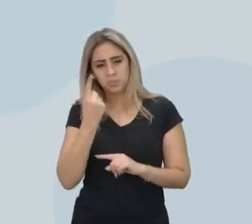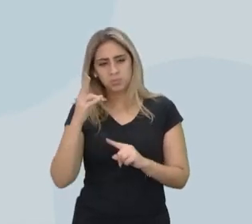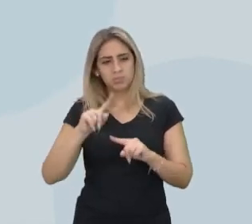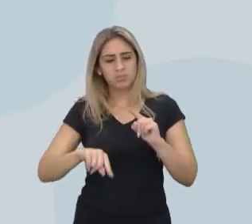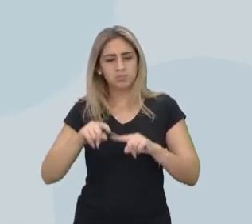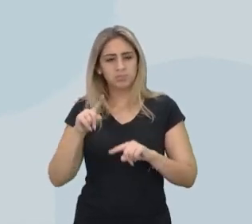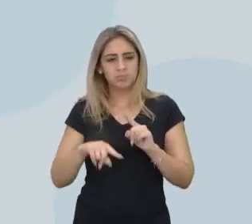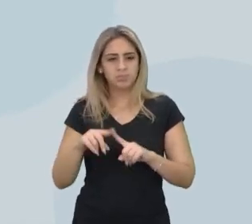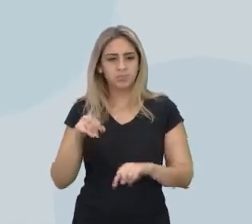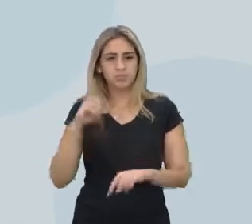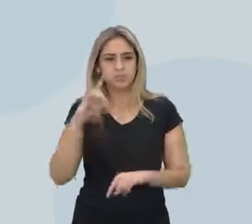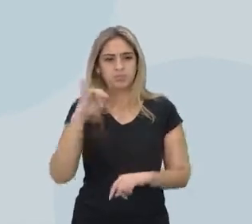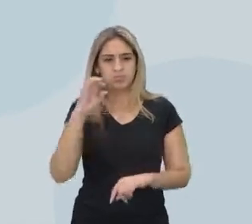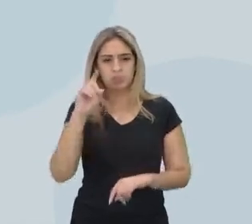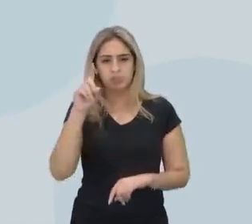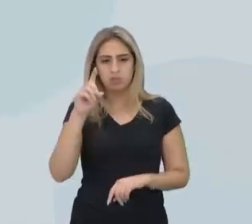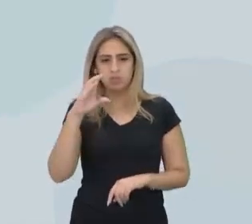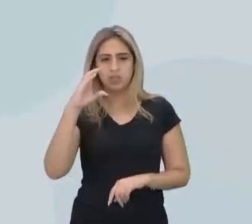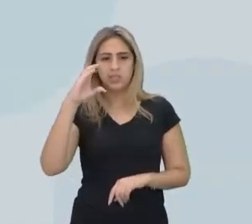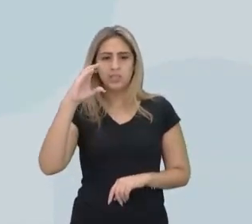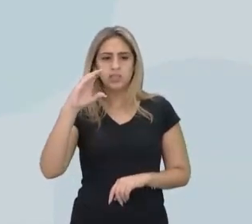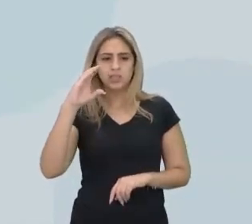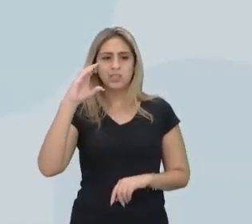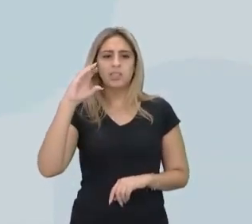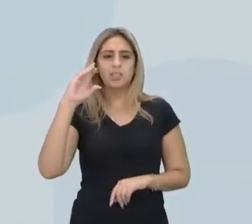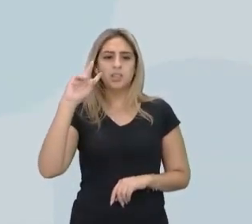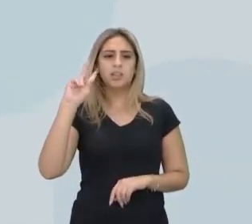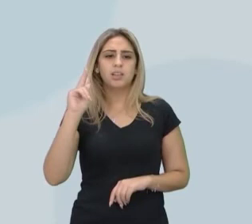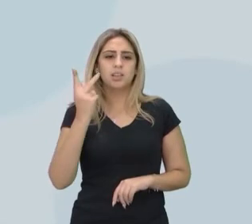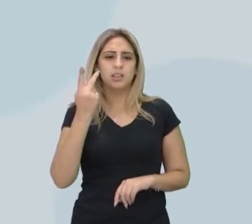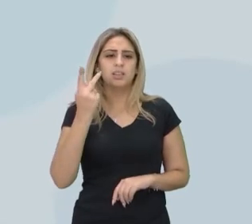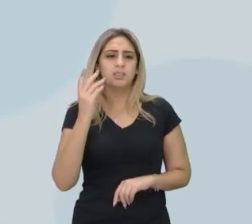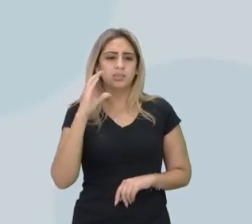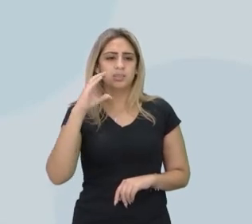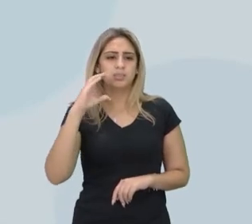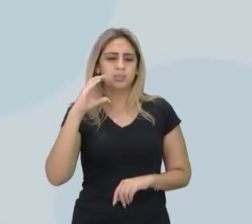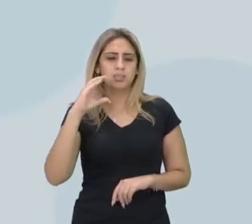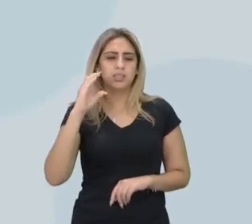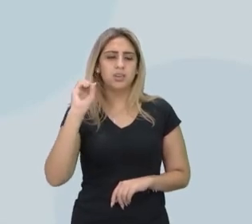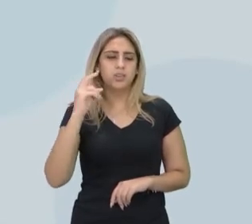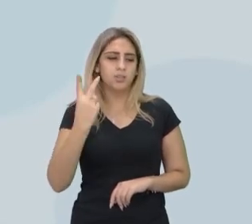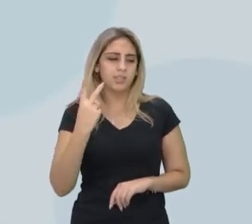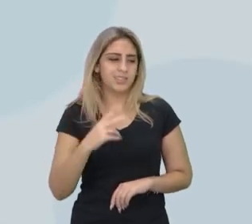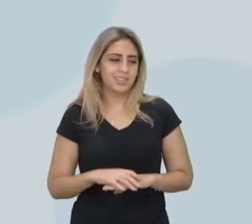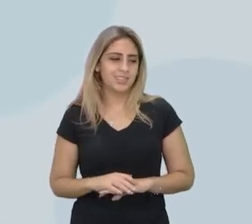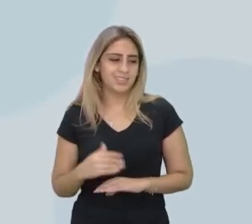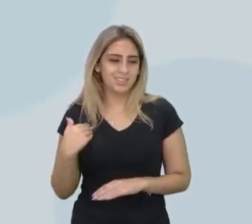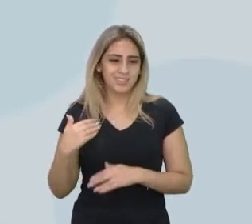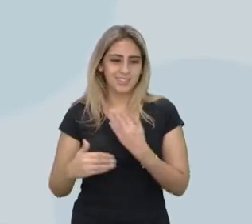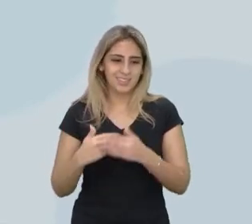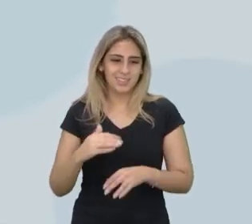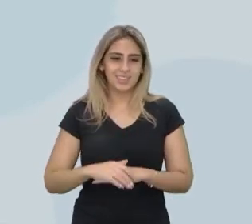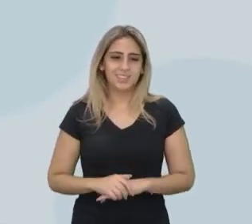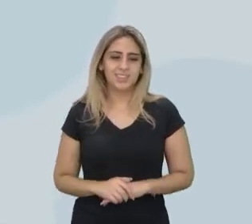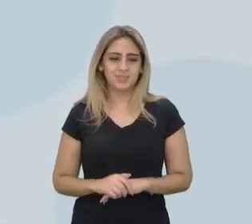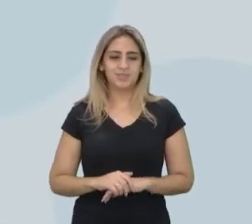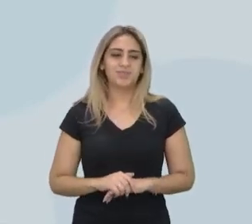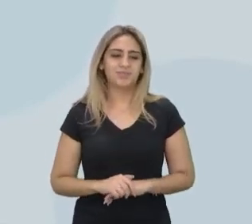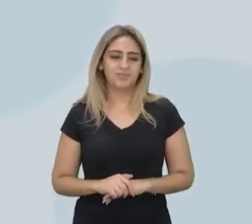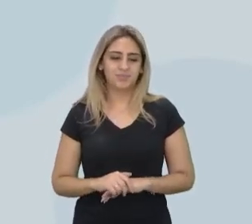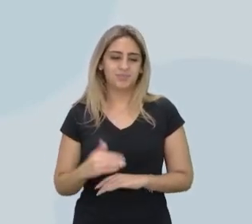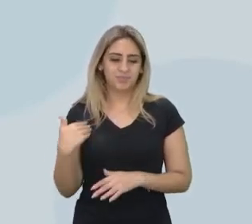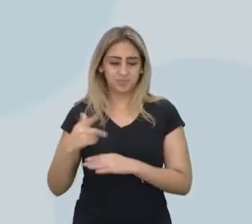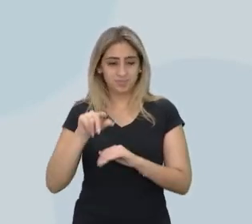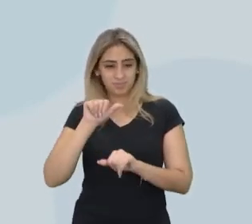é o dióxido de carbono, ou gás carbônico, como a gente costuma falar, né? Se observar, apareceu o Gzinho, porque ele também,